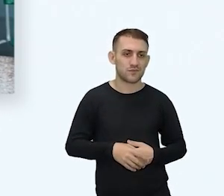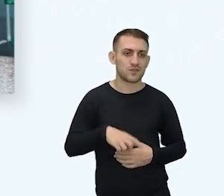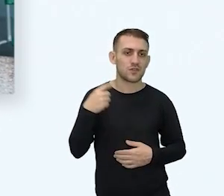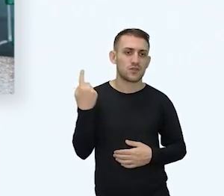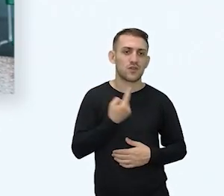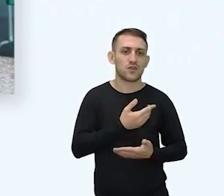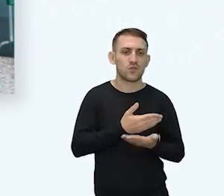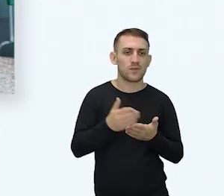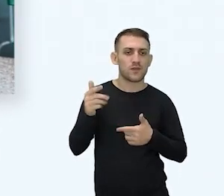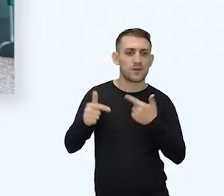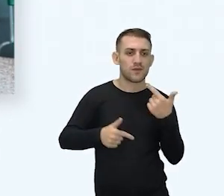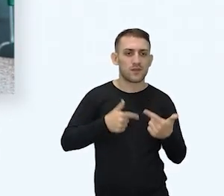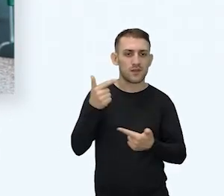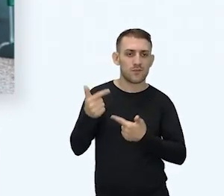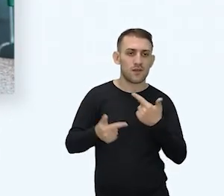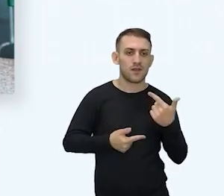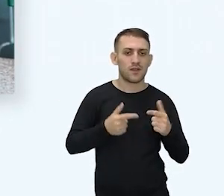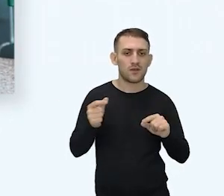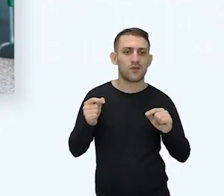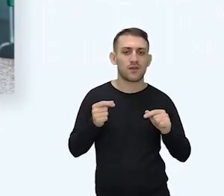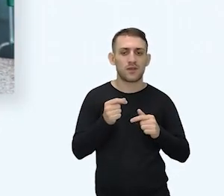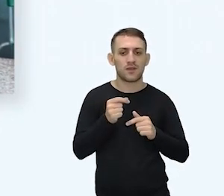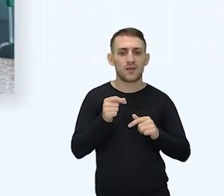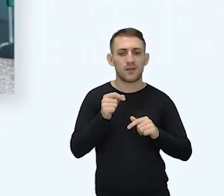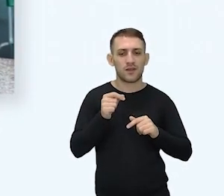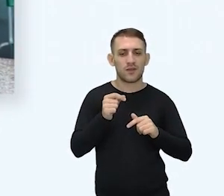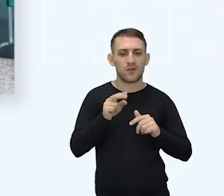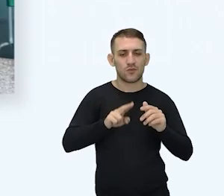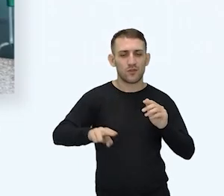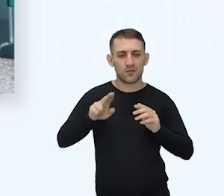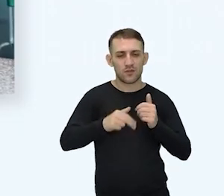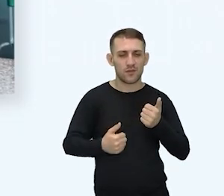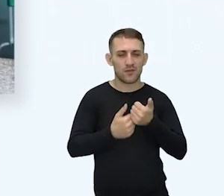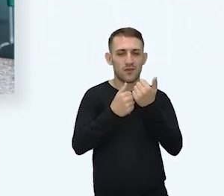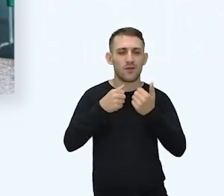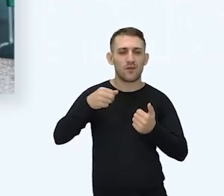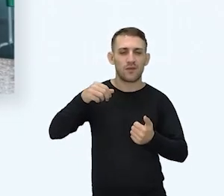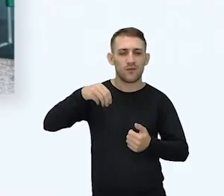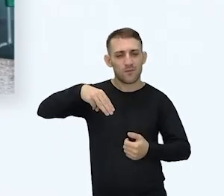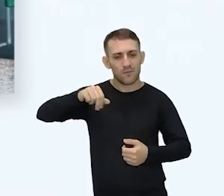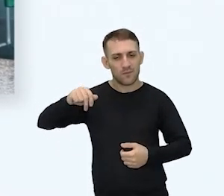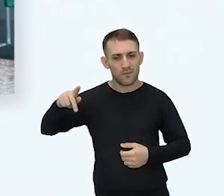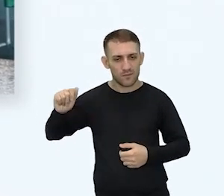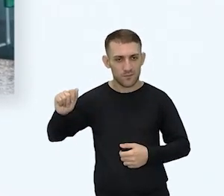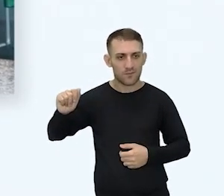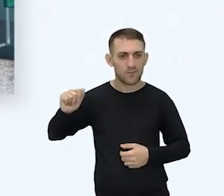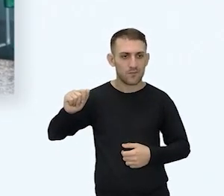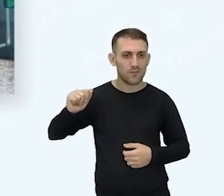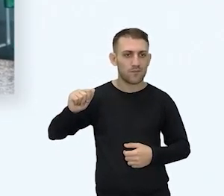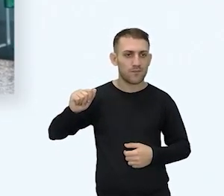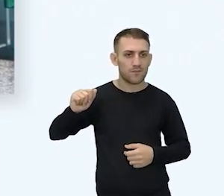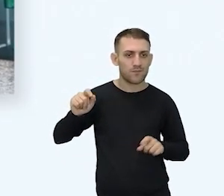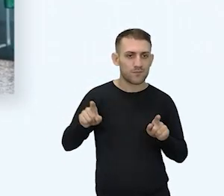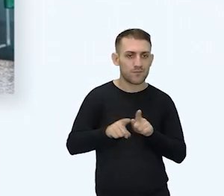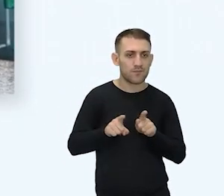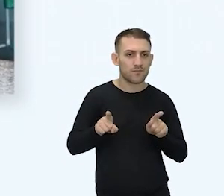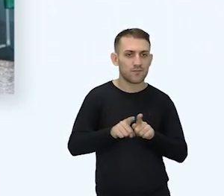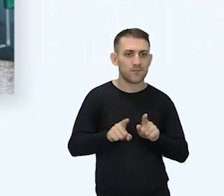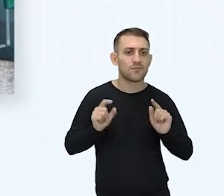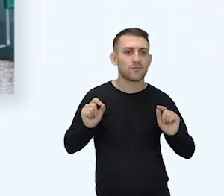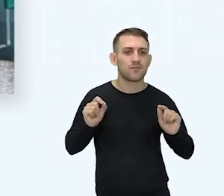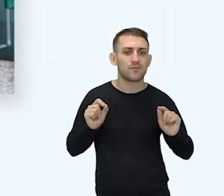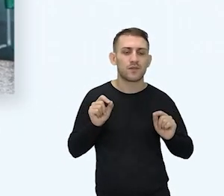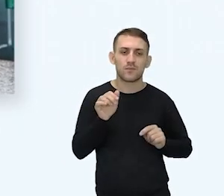começamos a trabalhar através do mapa, nossa coordenadora Samanta, e o que